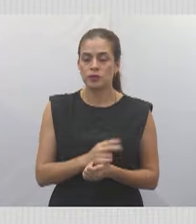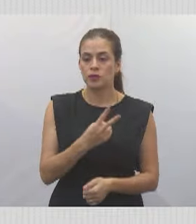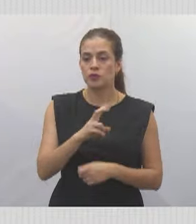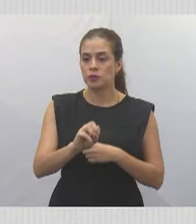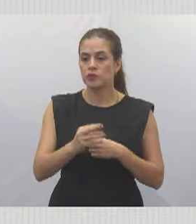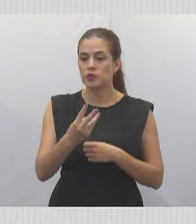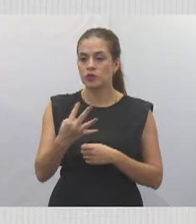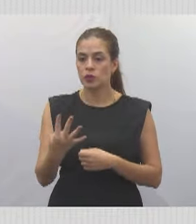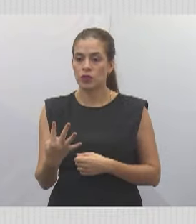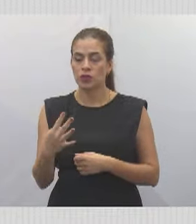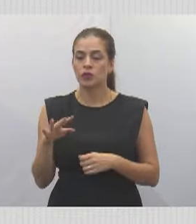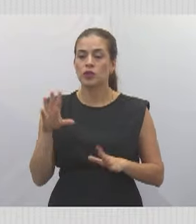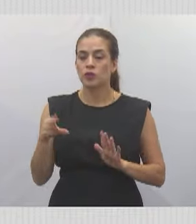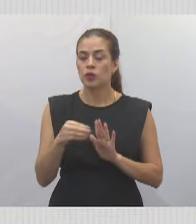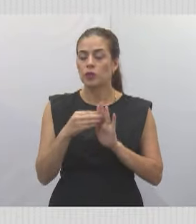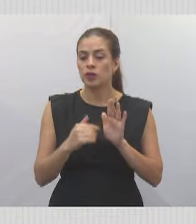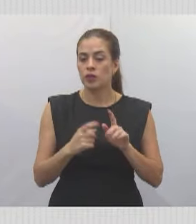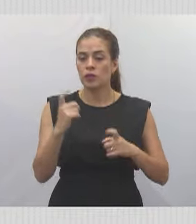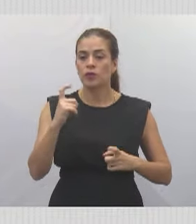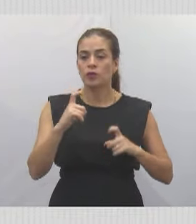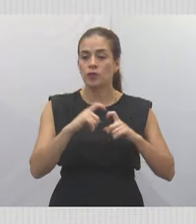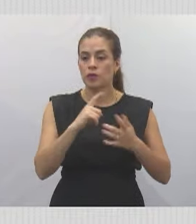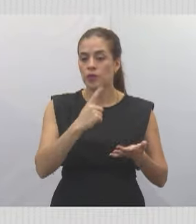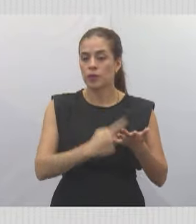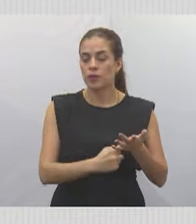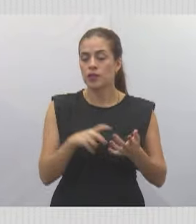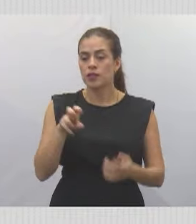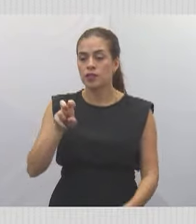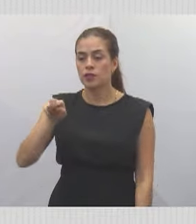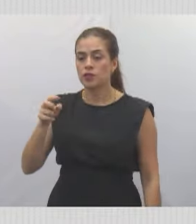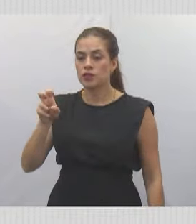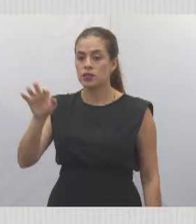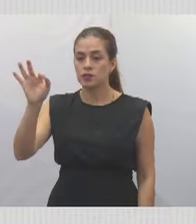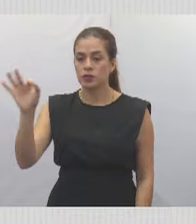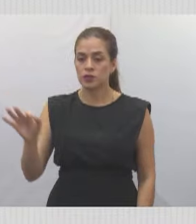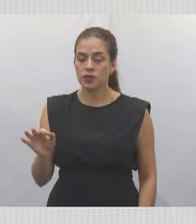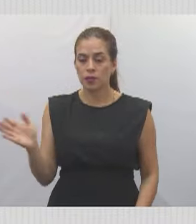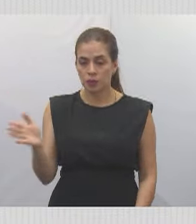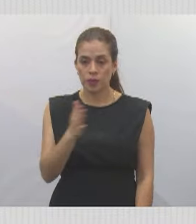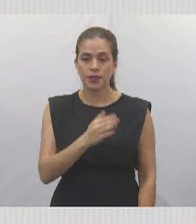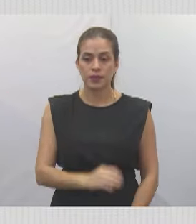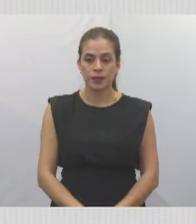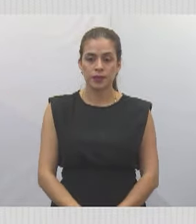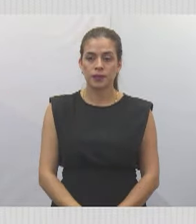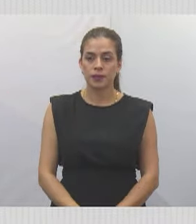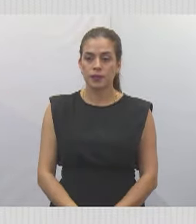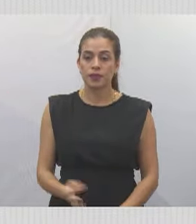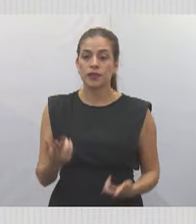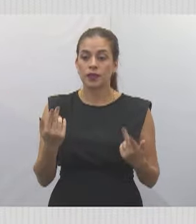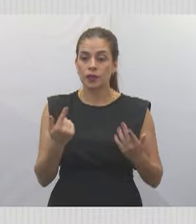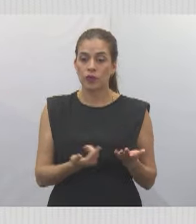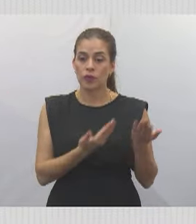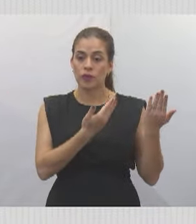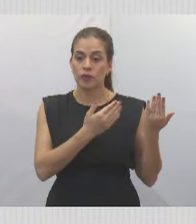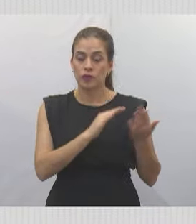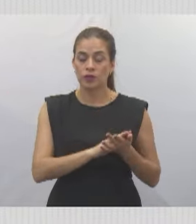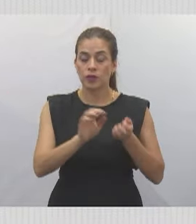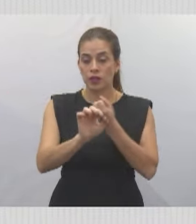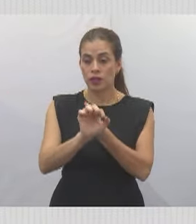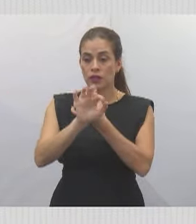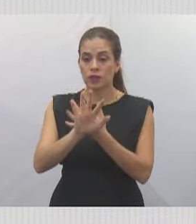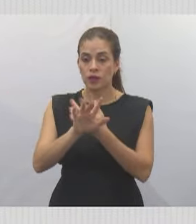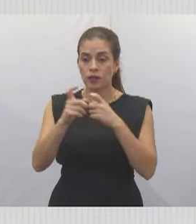tivemos um incremento em consultas médicas de 5,5%. Pode passar para a gente. Conforme mencionei para vocês, o número de